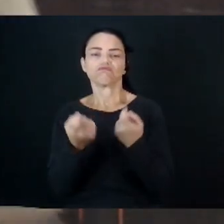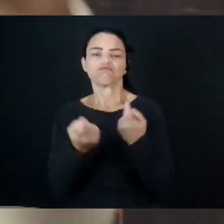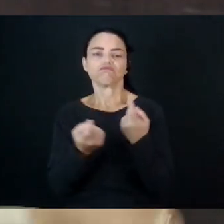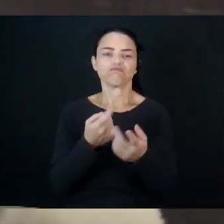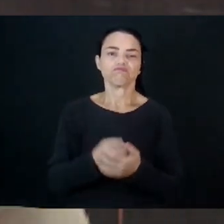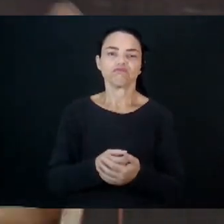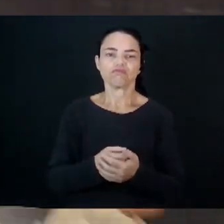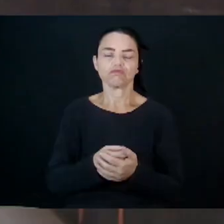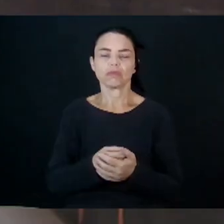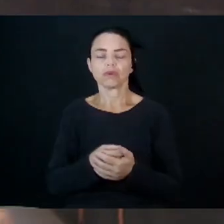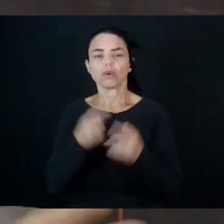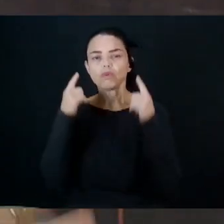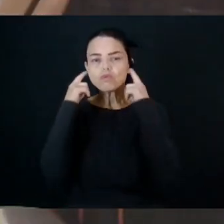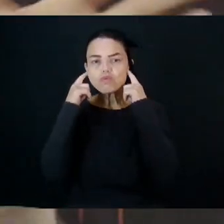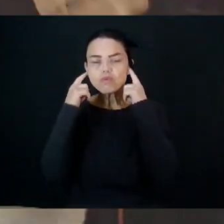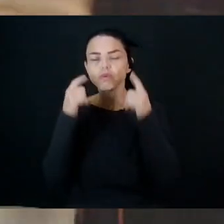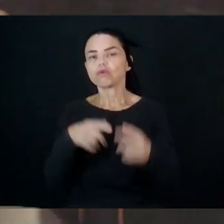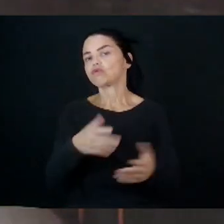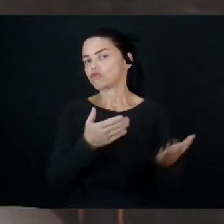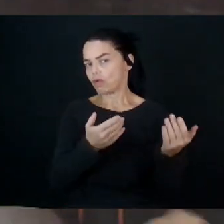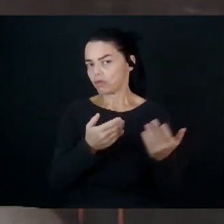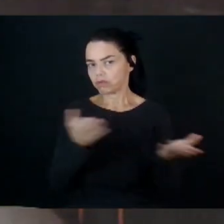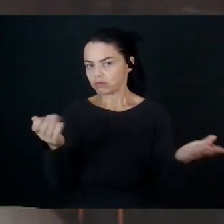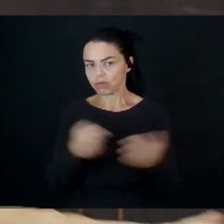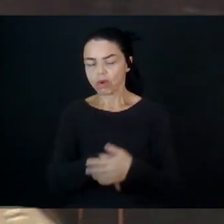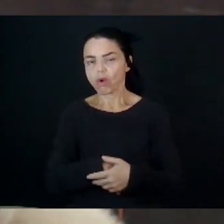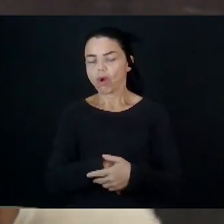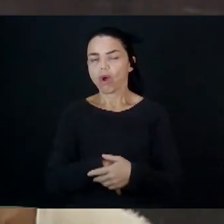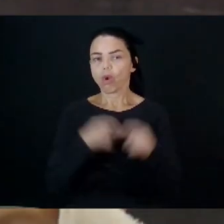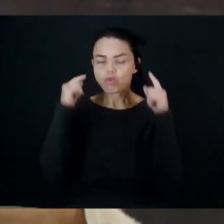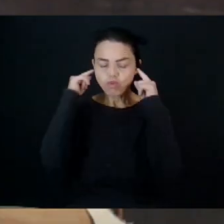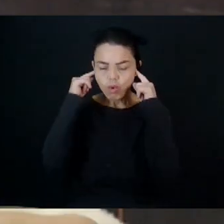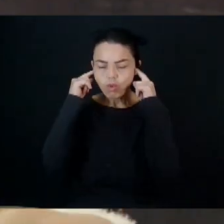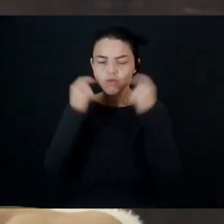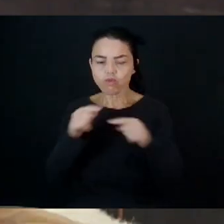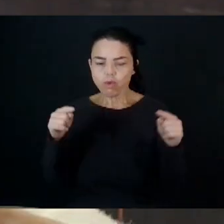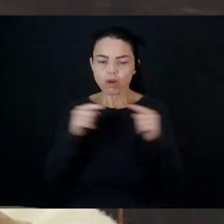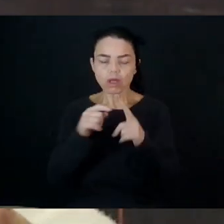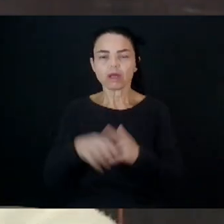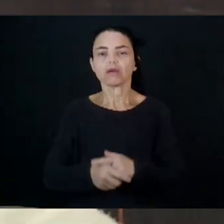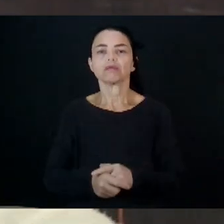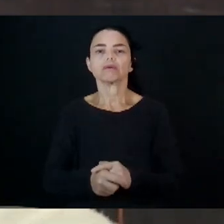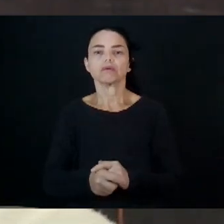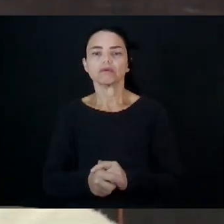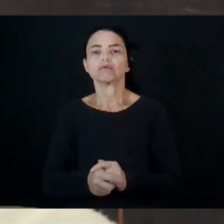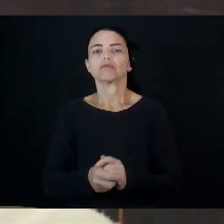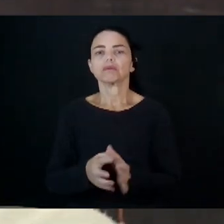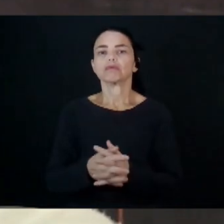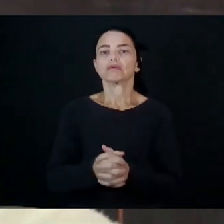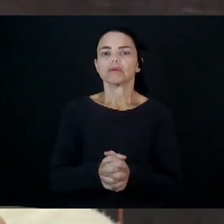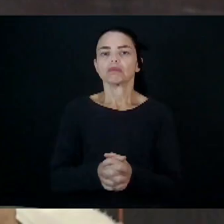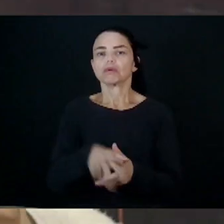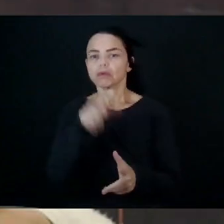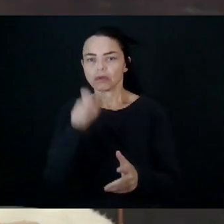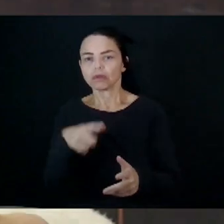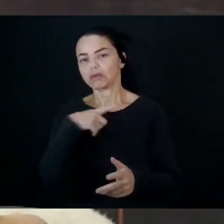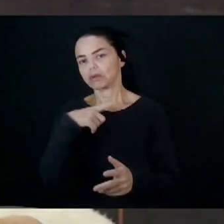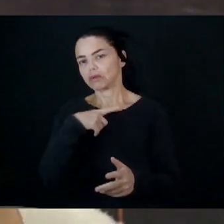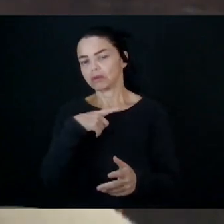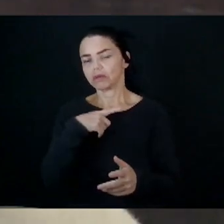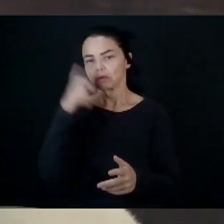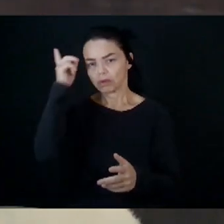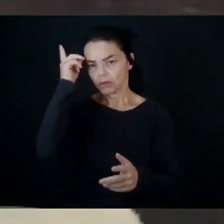10 abas abertas, fazendo mil coisas, que aí não vai dar certo. Mas muitas vezes a pessoa que tem uma dificuldade